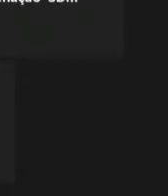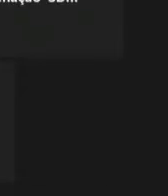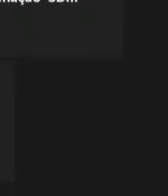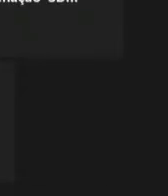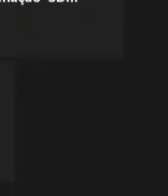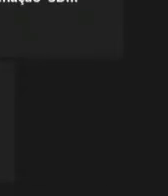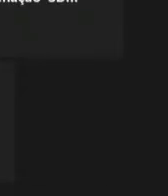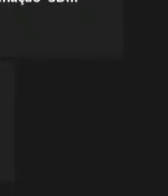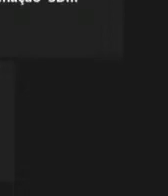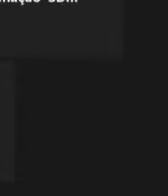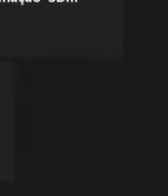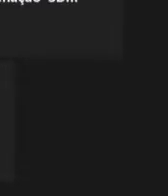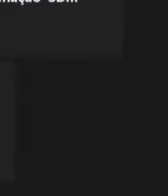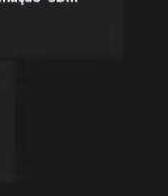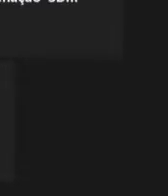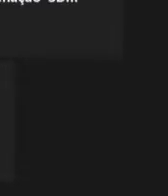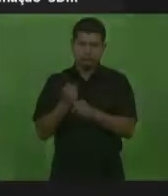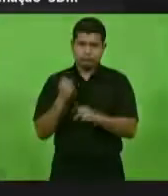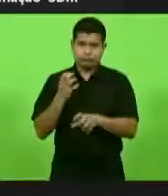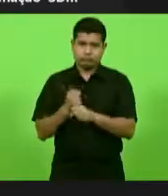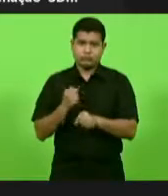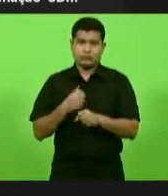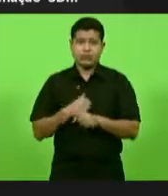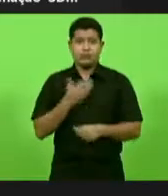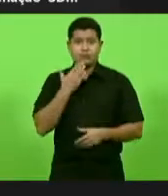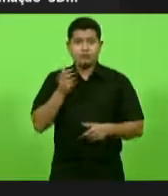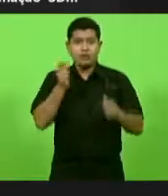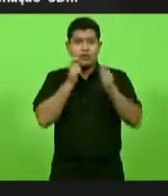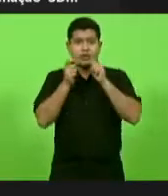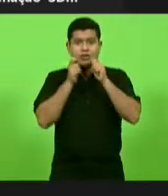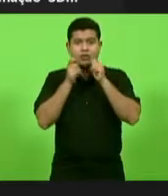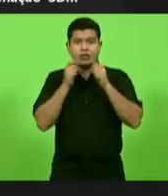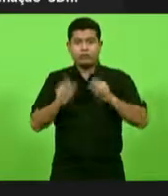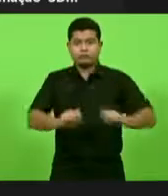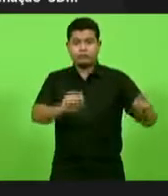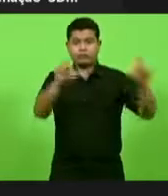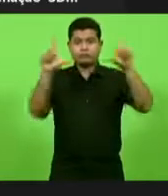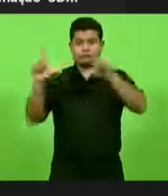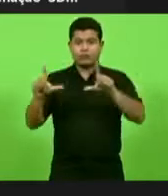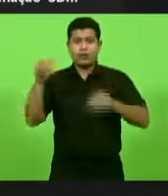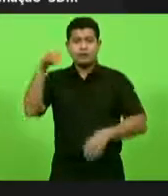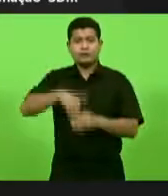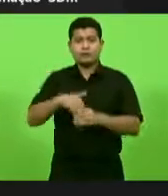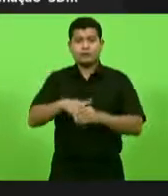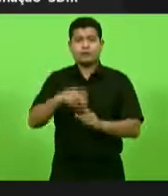votação. Peço assessoria para que abra o painel para a votação do projeto de lei